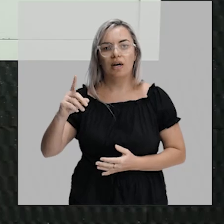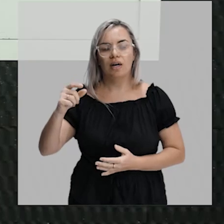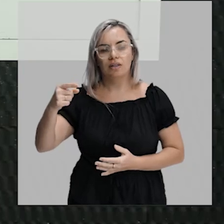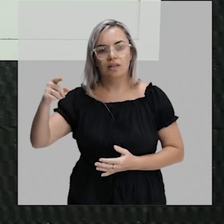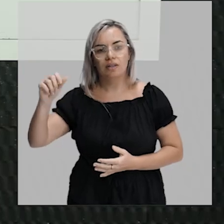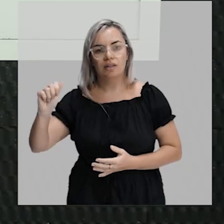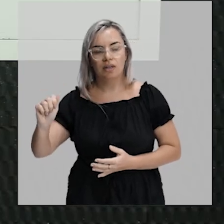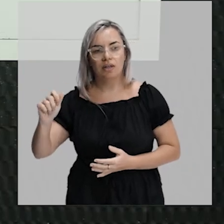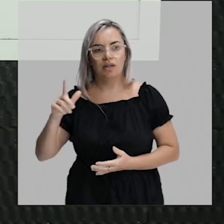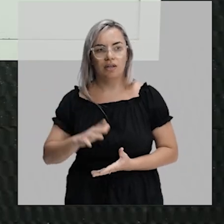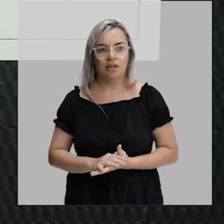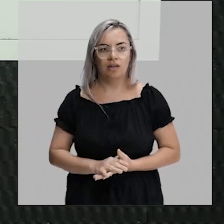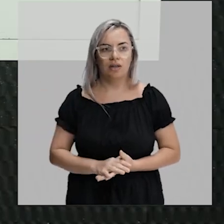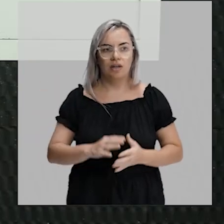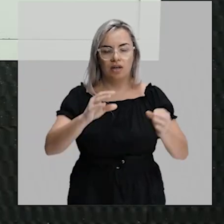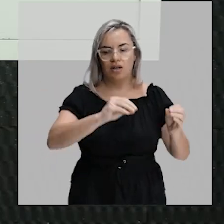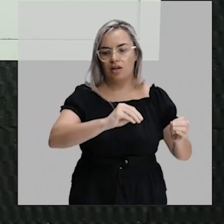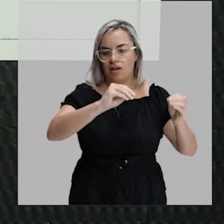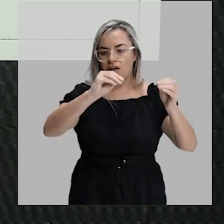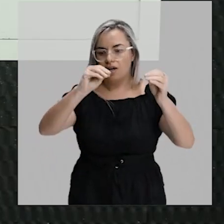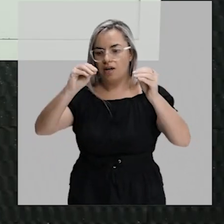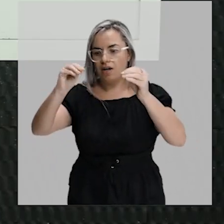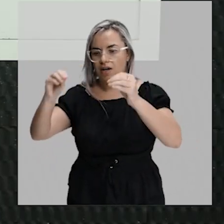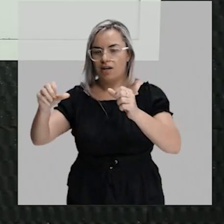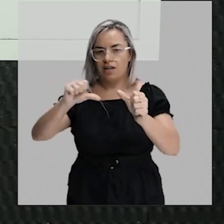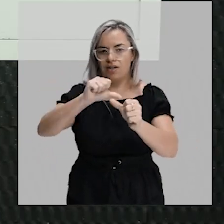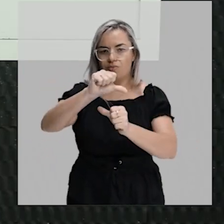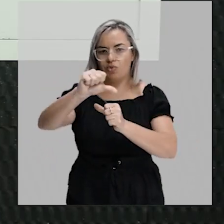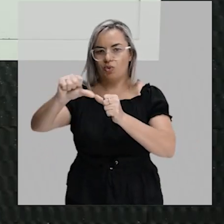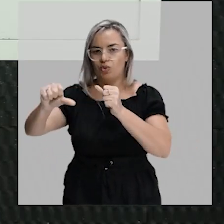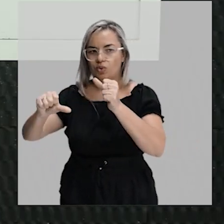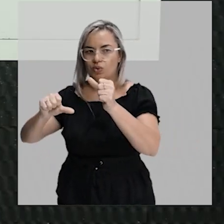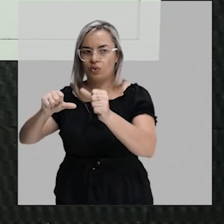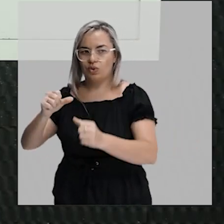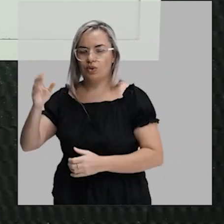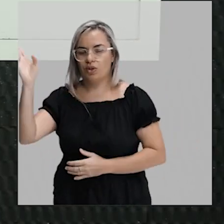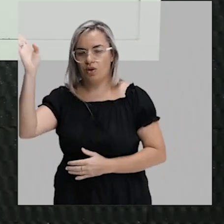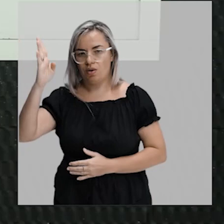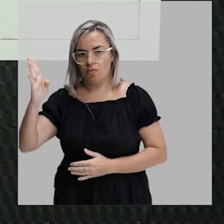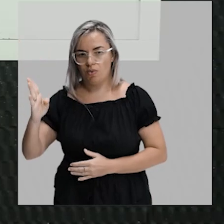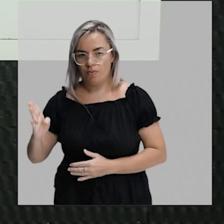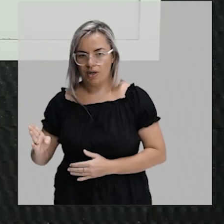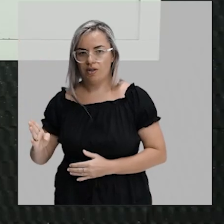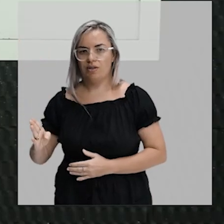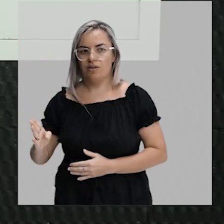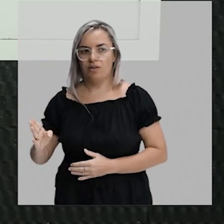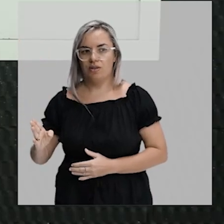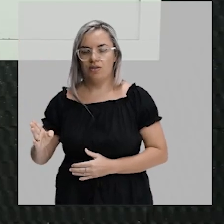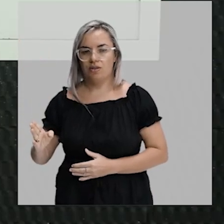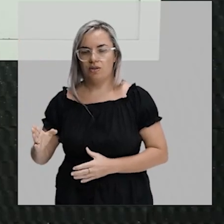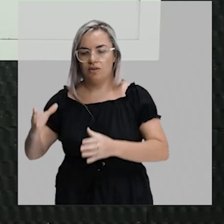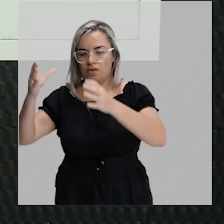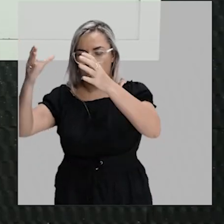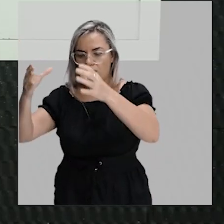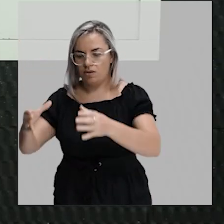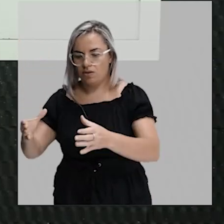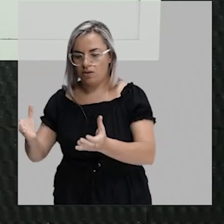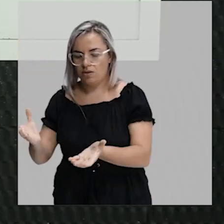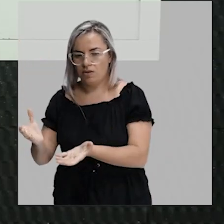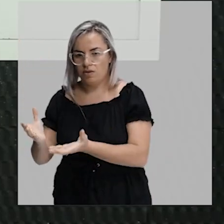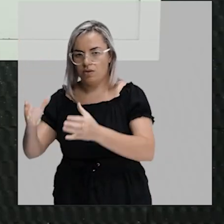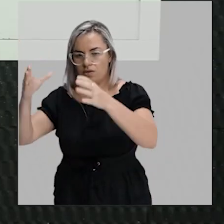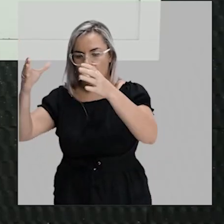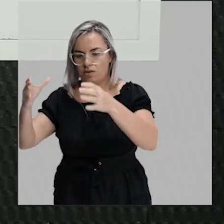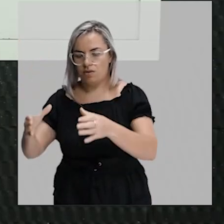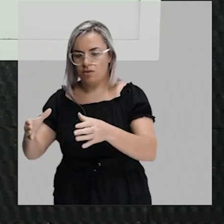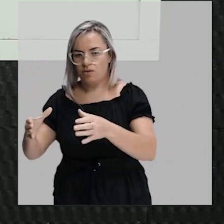E ele vem para o Brasil, este mesmo gás, ó. Então, este mesmo recipiente, ele viajou aí, né? E